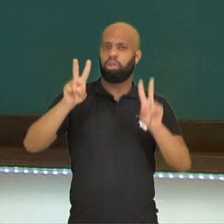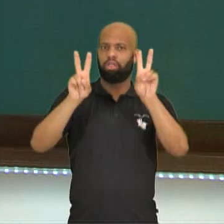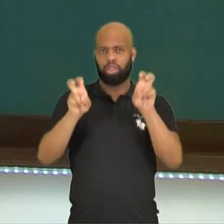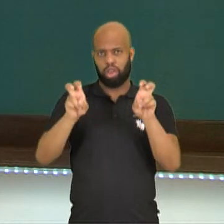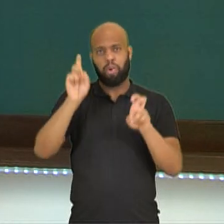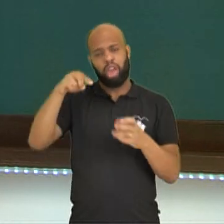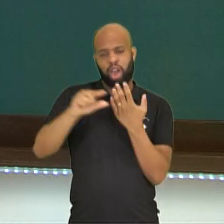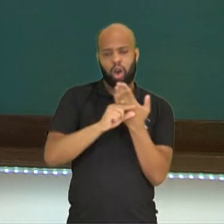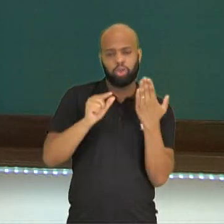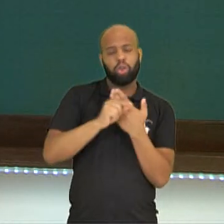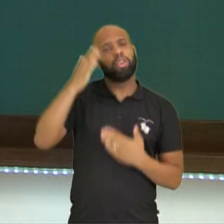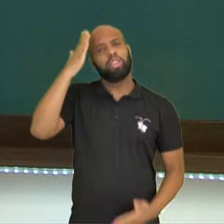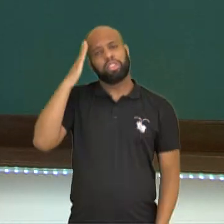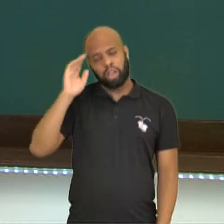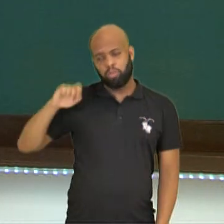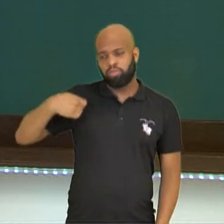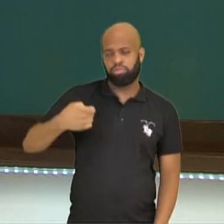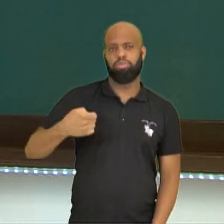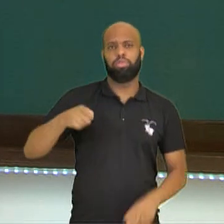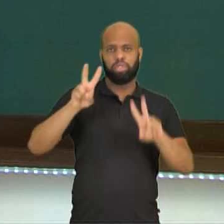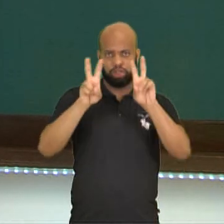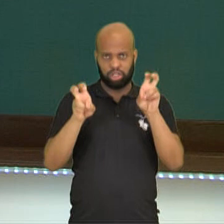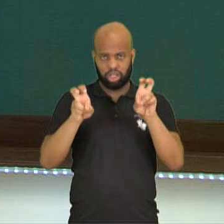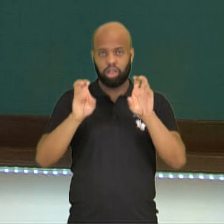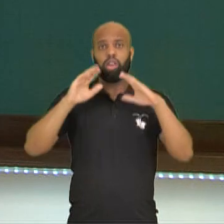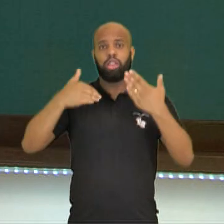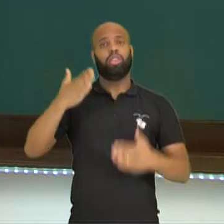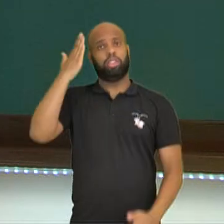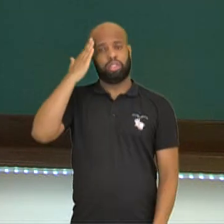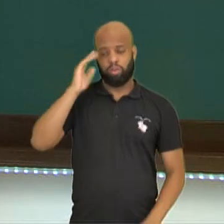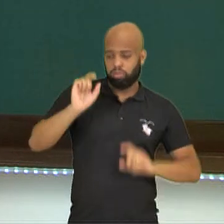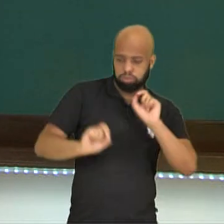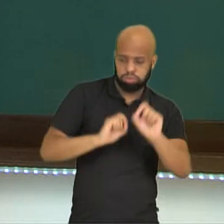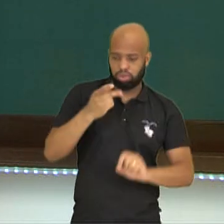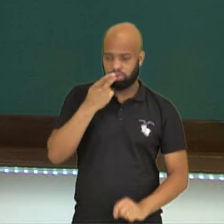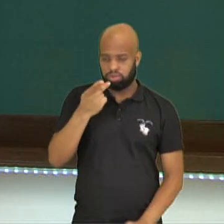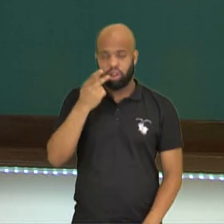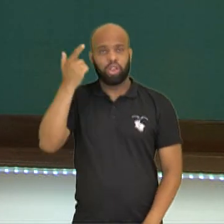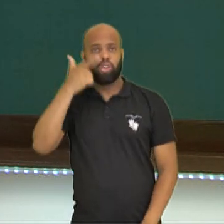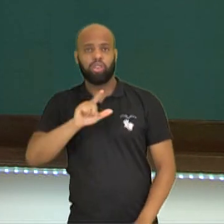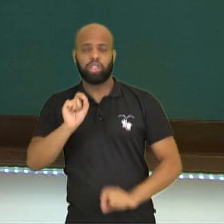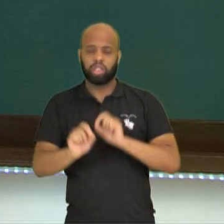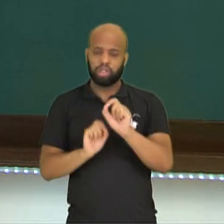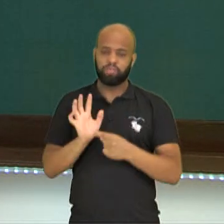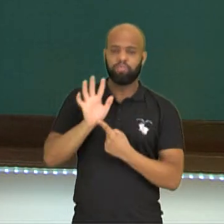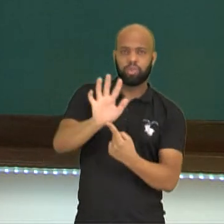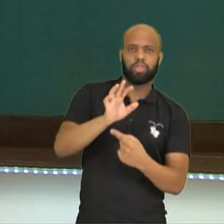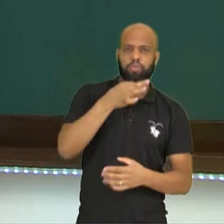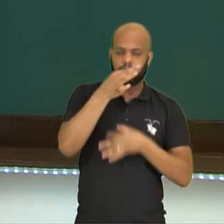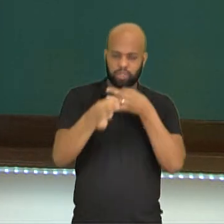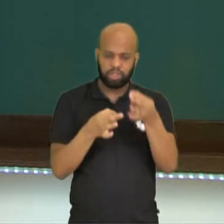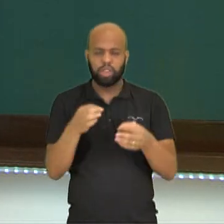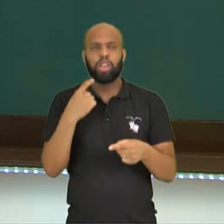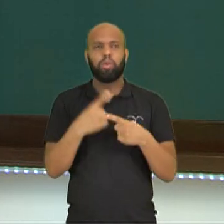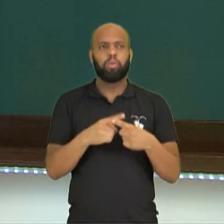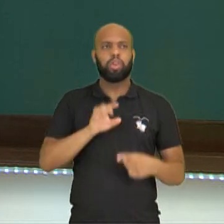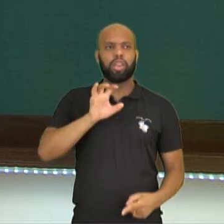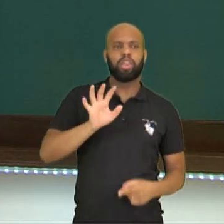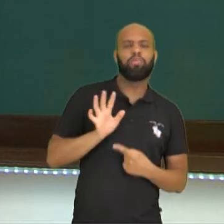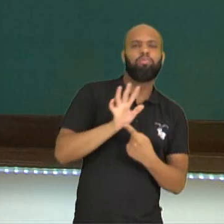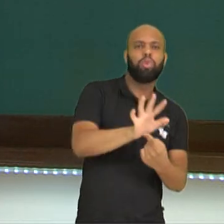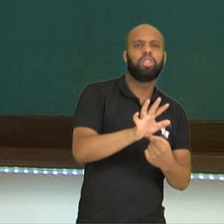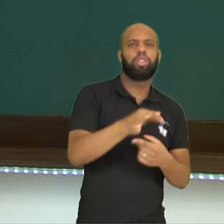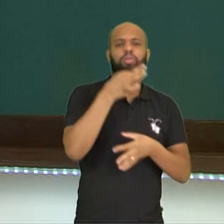ele está falando. E é por isso, por saber o que ele está falando, que ele é capaz de dar a sua opinião. Porque essa questão de dar